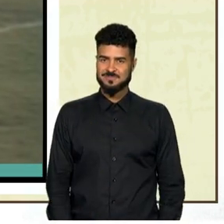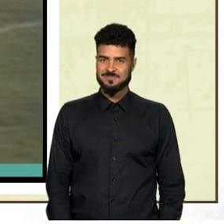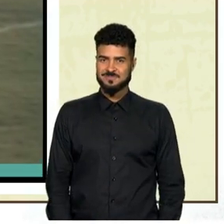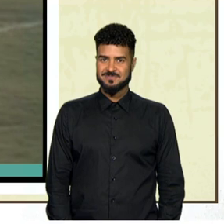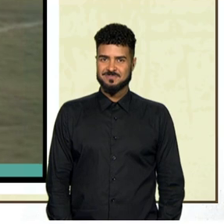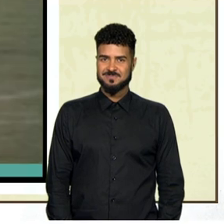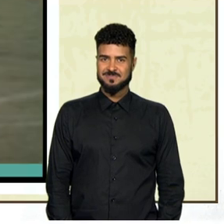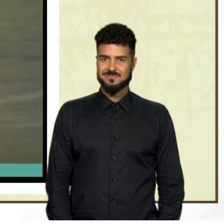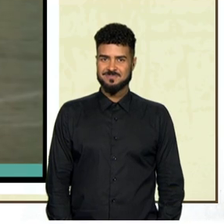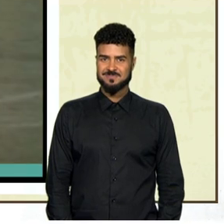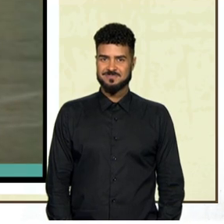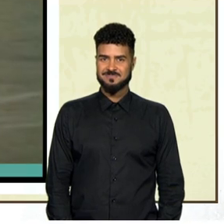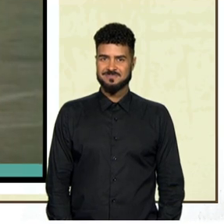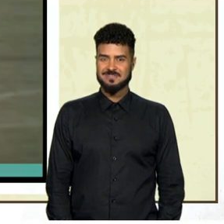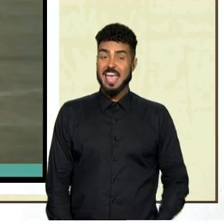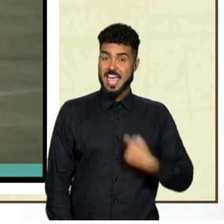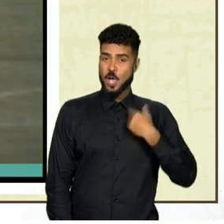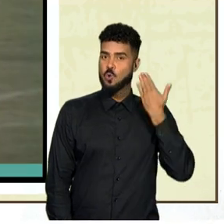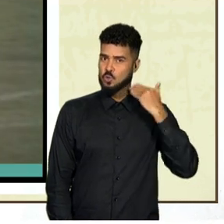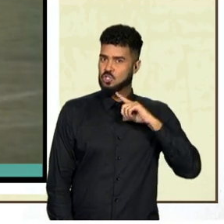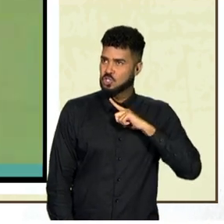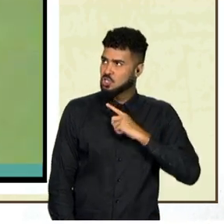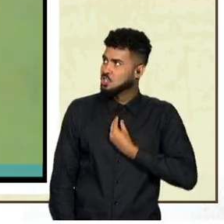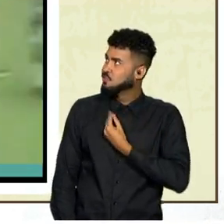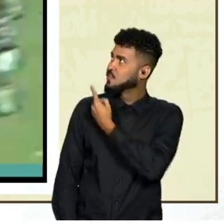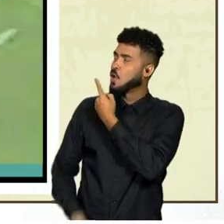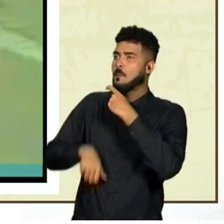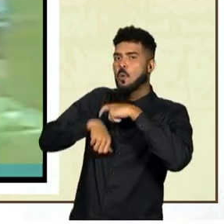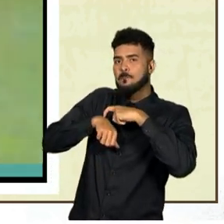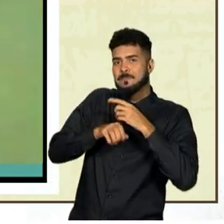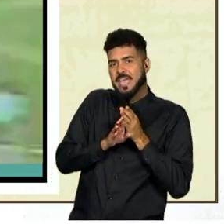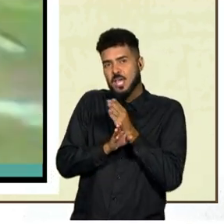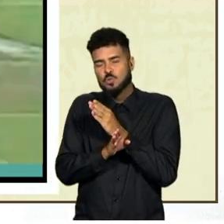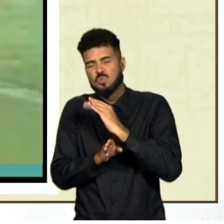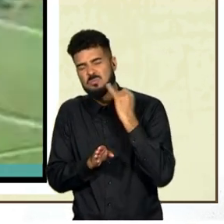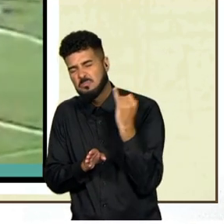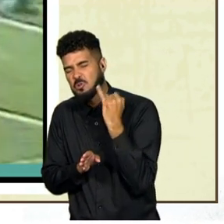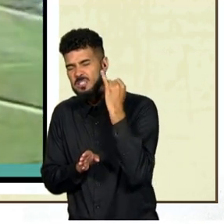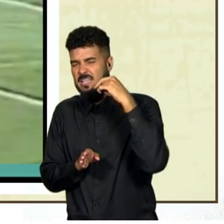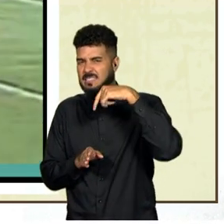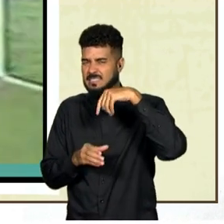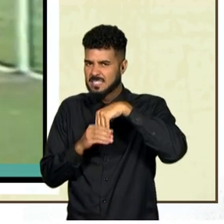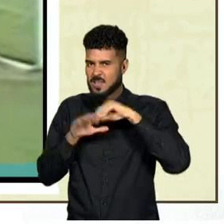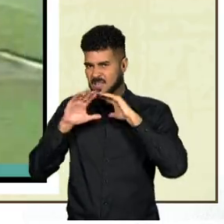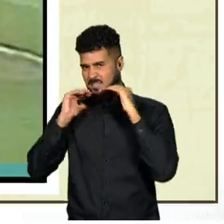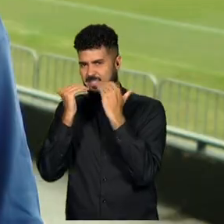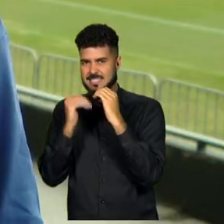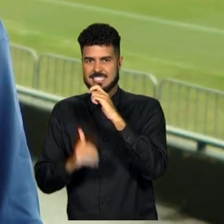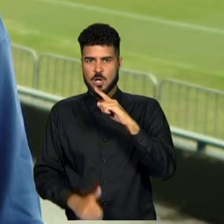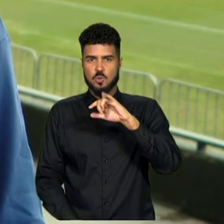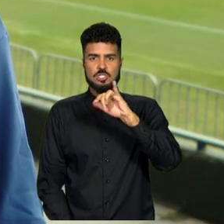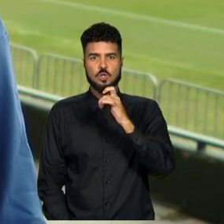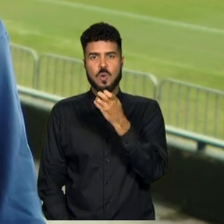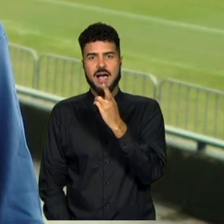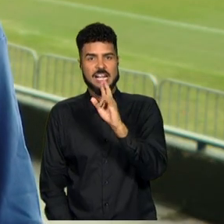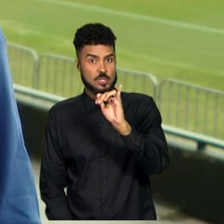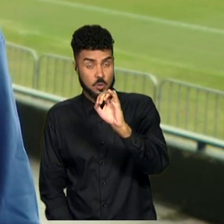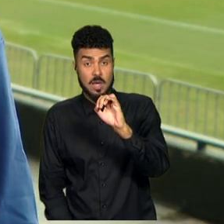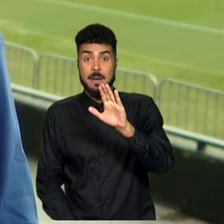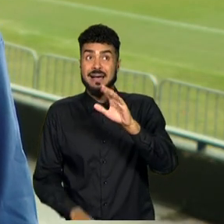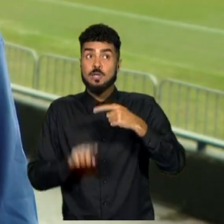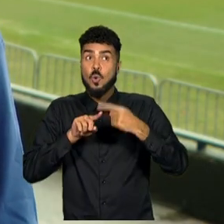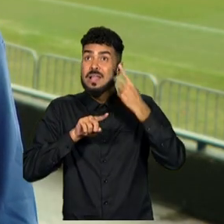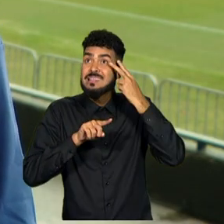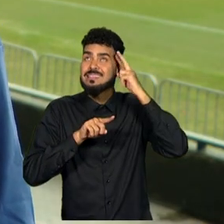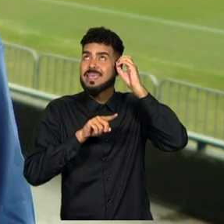gol! Eu tive momentos muito importantes aqui dentro de São Januário. Mas o que me vem